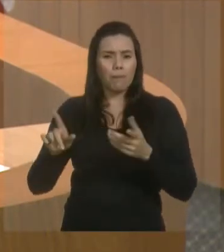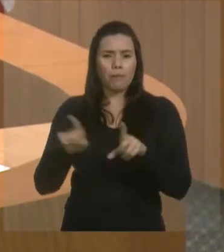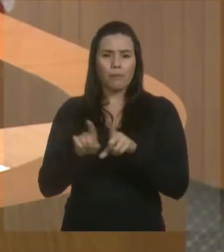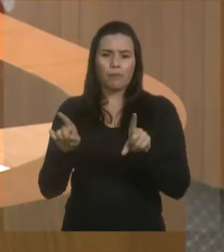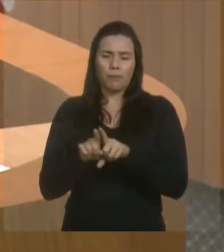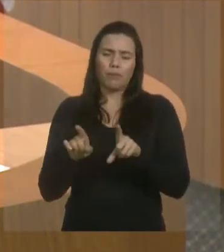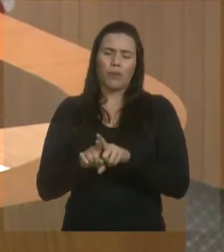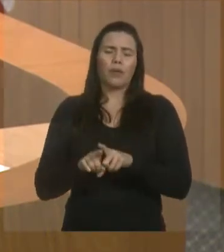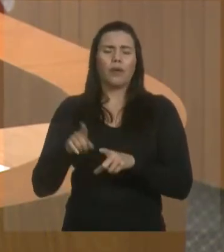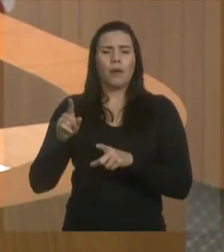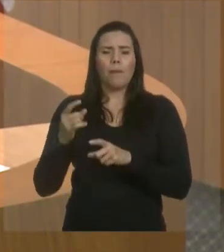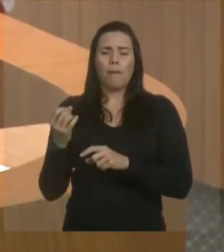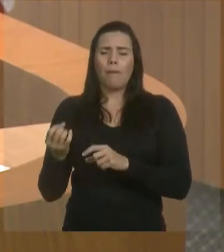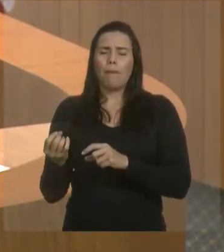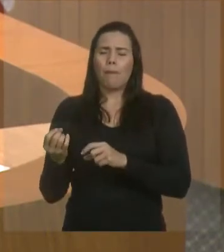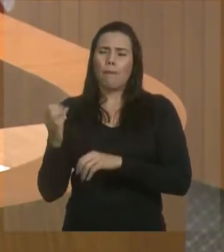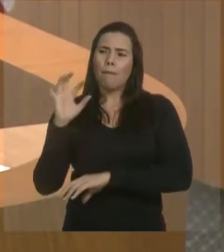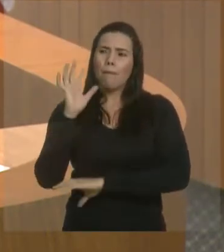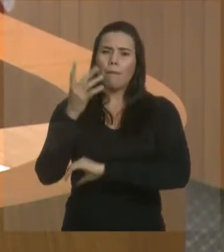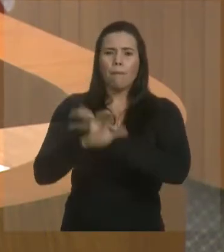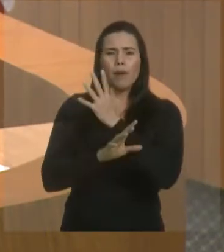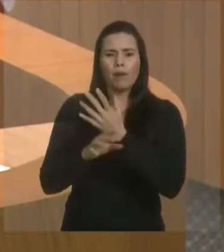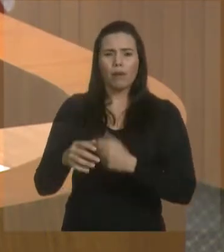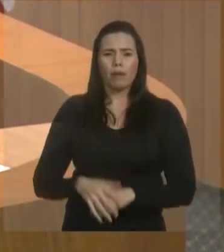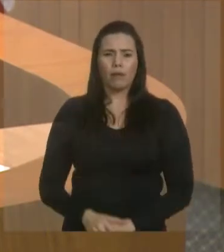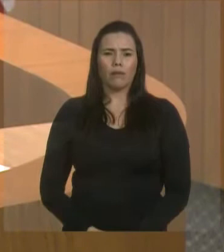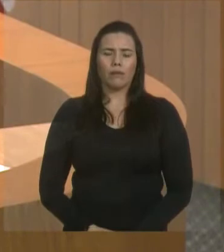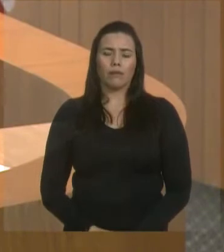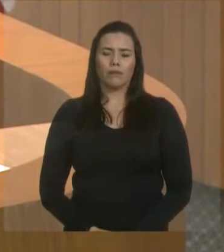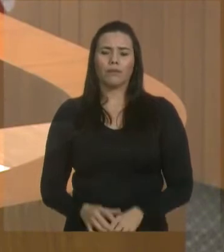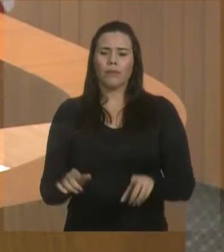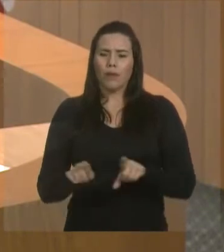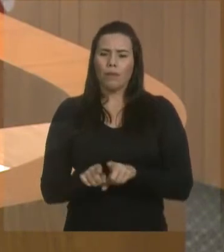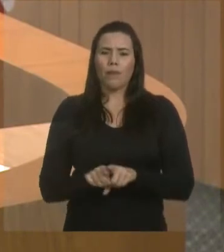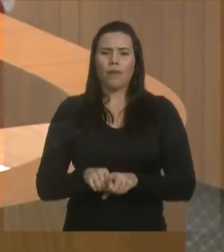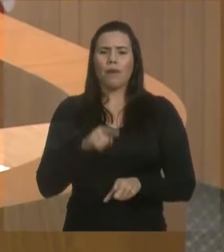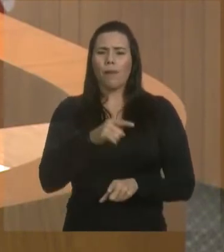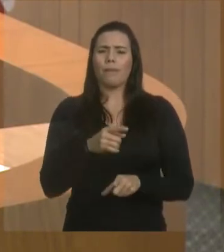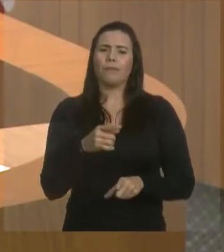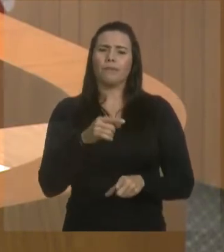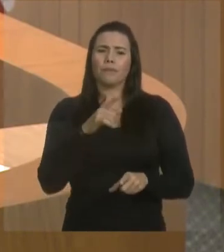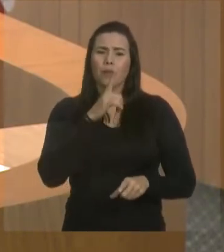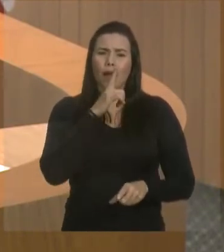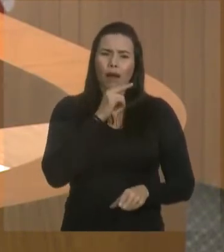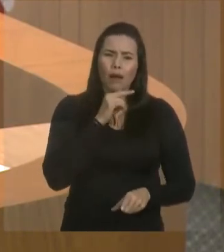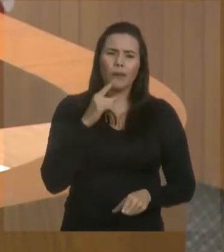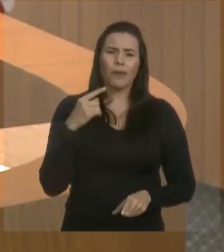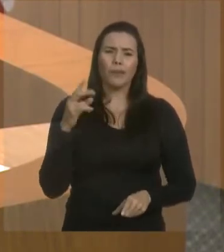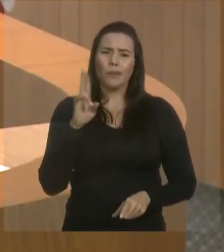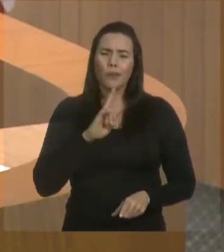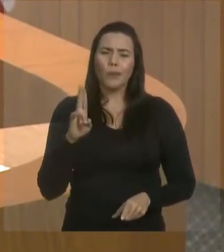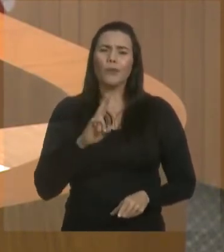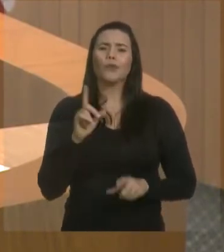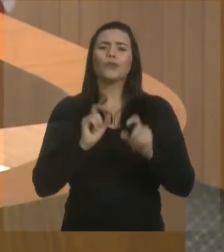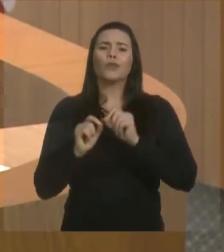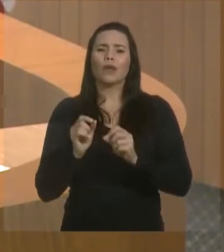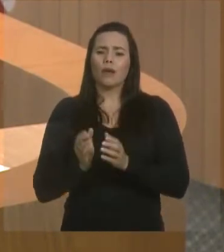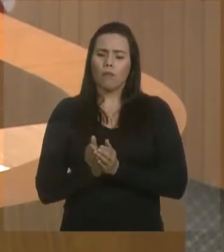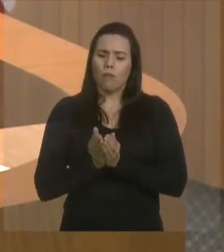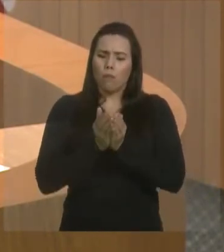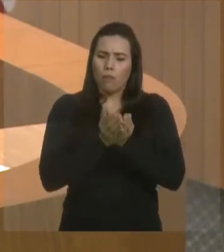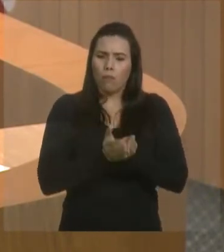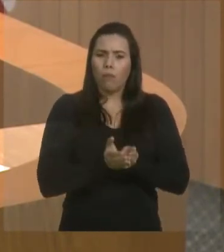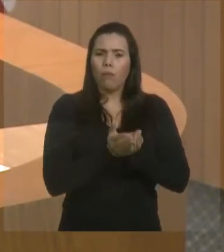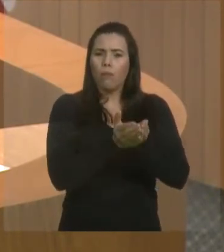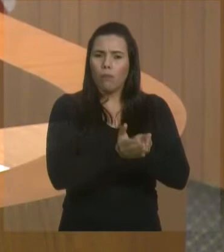em cidades, é utilizado também para o transporte, e muitas das vezes transporte de bens e de insumos através de via